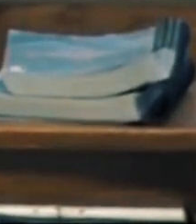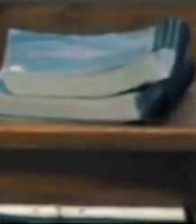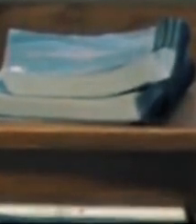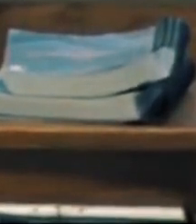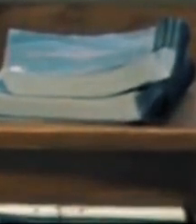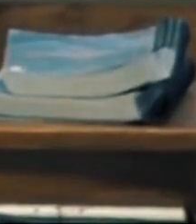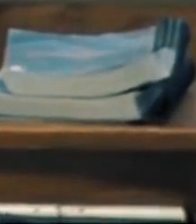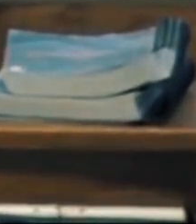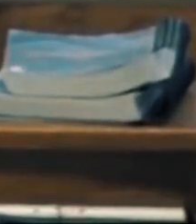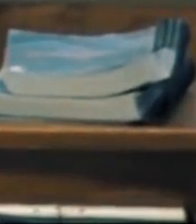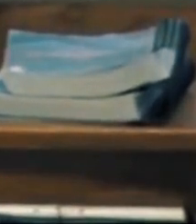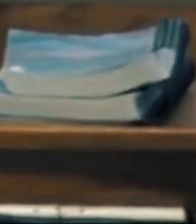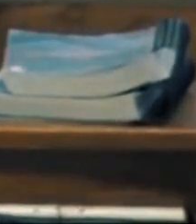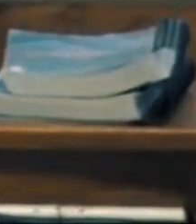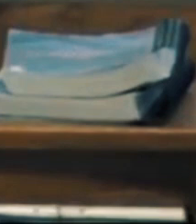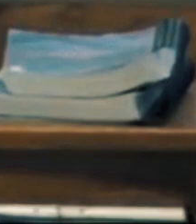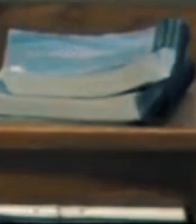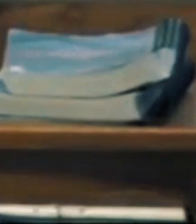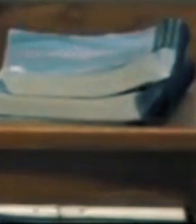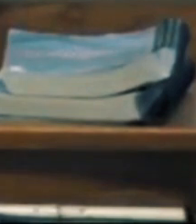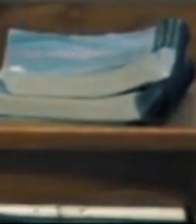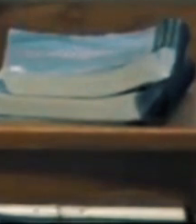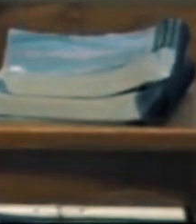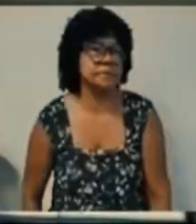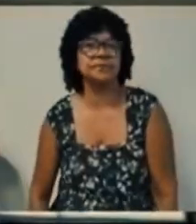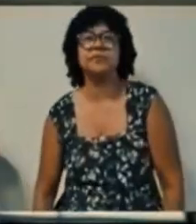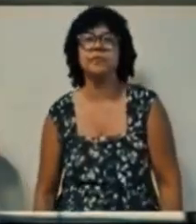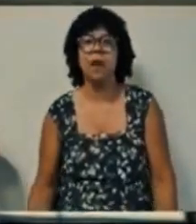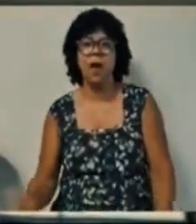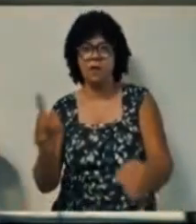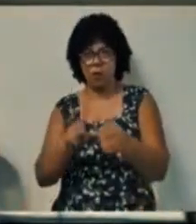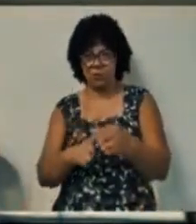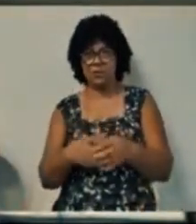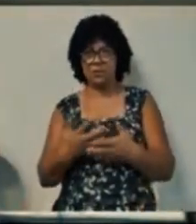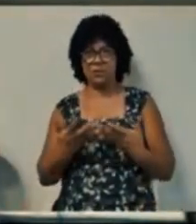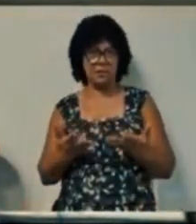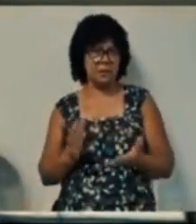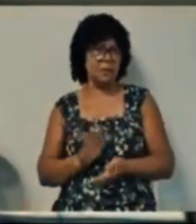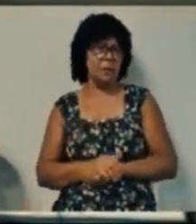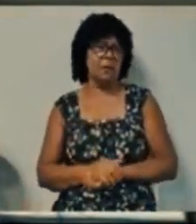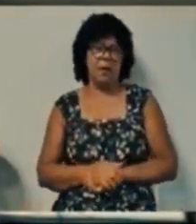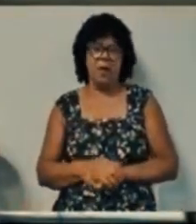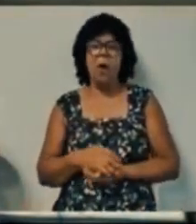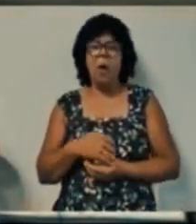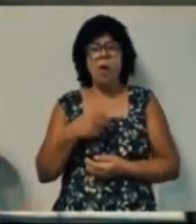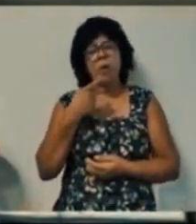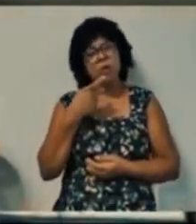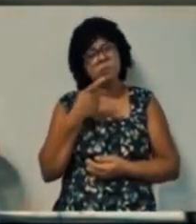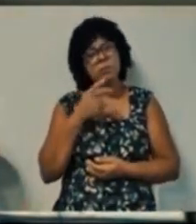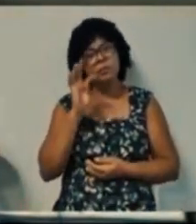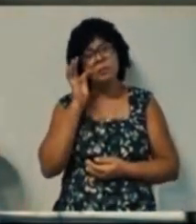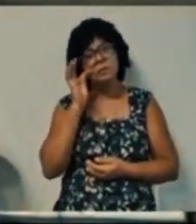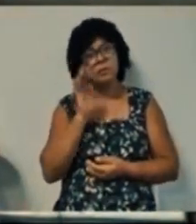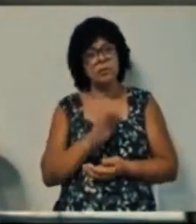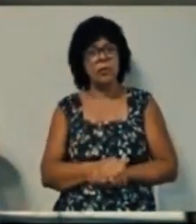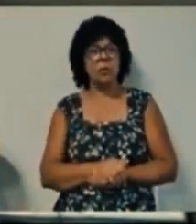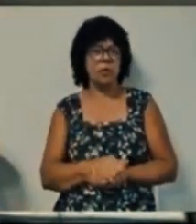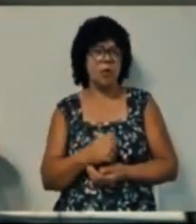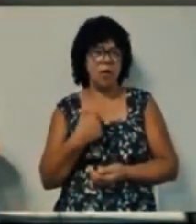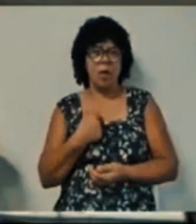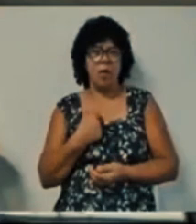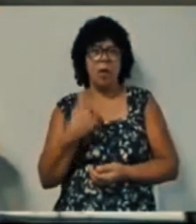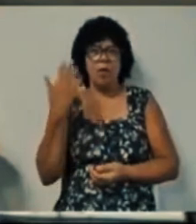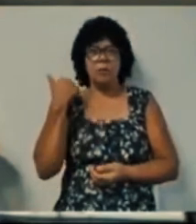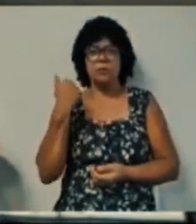religioso. Irmãos, eu fui chamado para orar por uma moça que veio do convento, ela estava